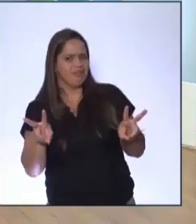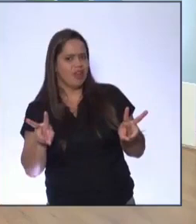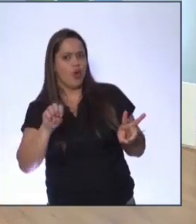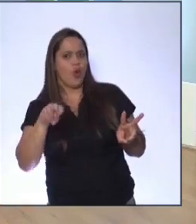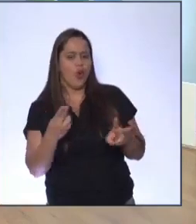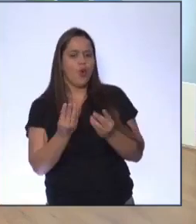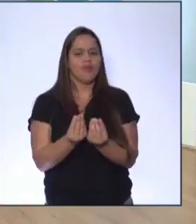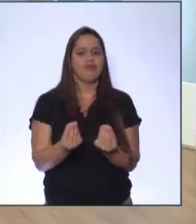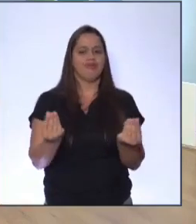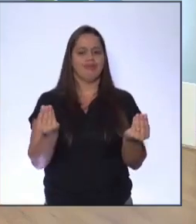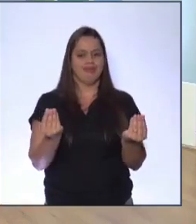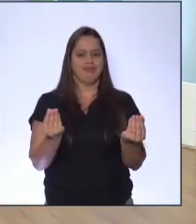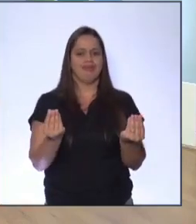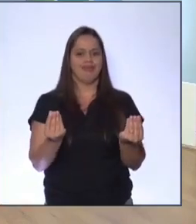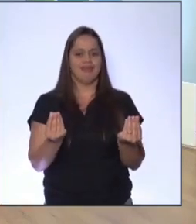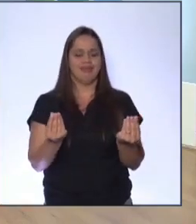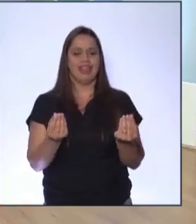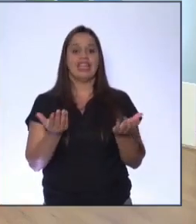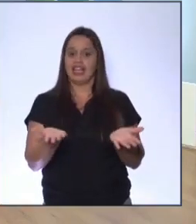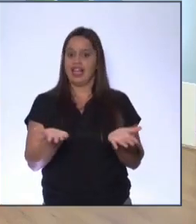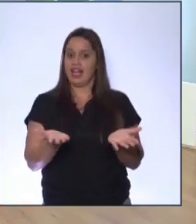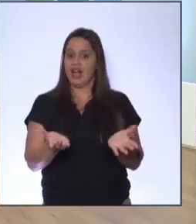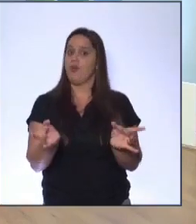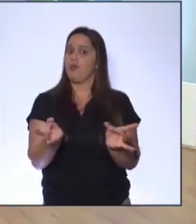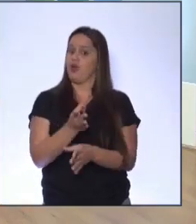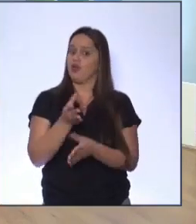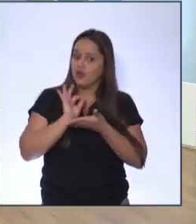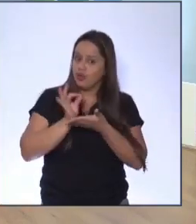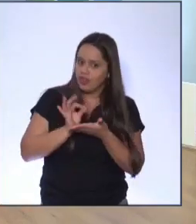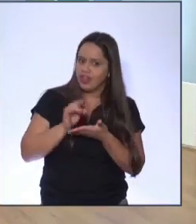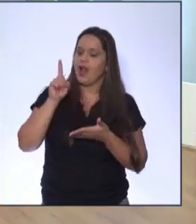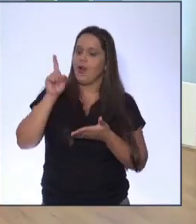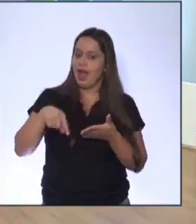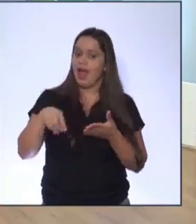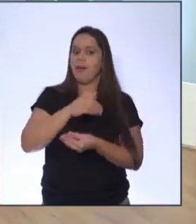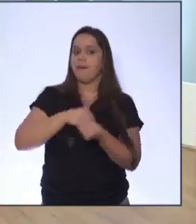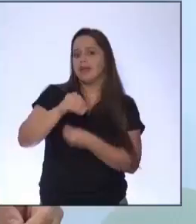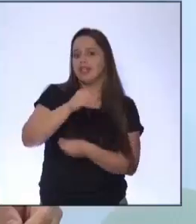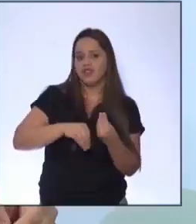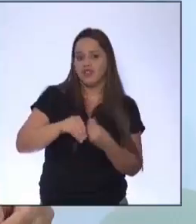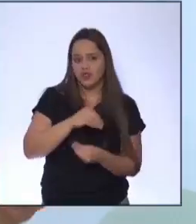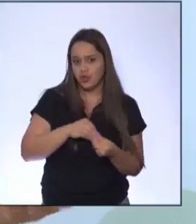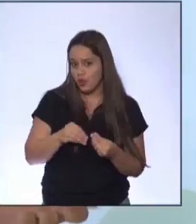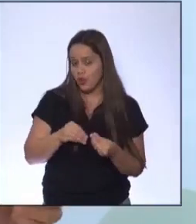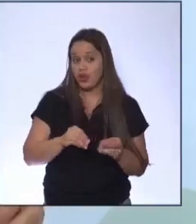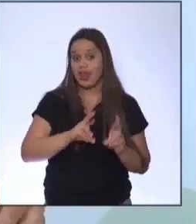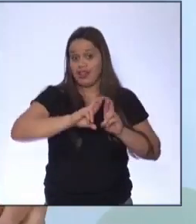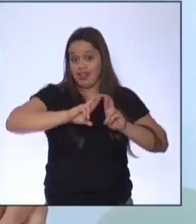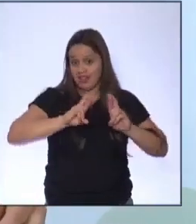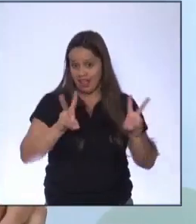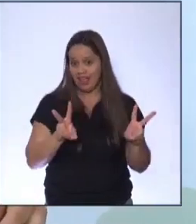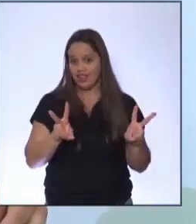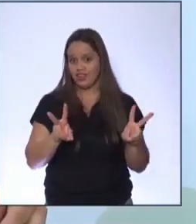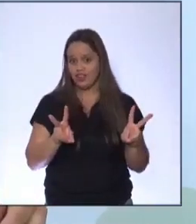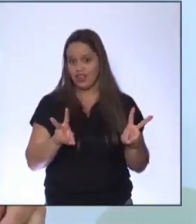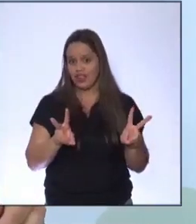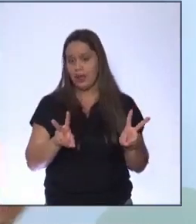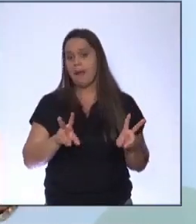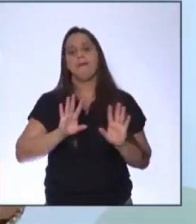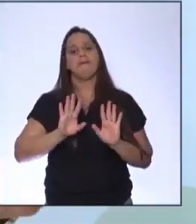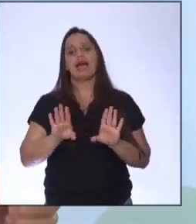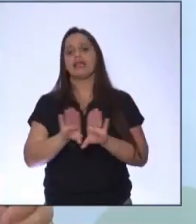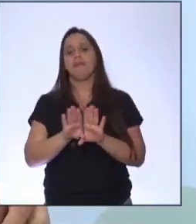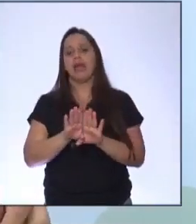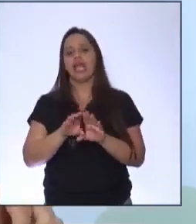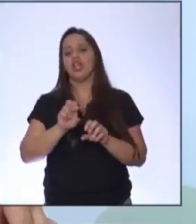É, como eu coloquei para vocês, o produto final, o café que a gente bebe, ele é uma mistura heterogênea e não necessariamente é transparente, como a